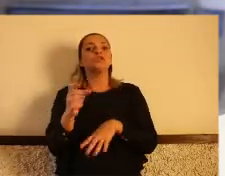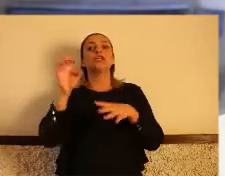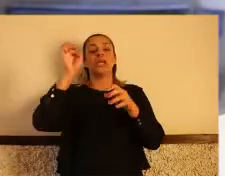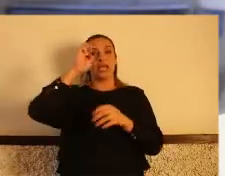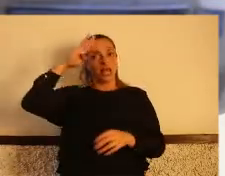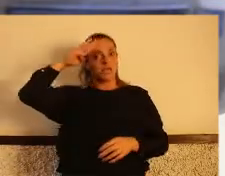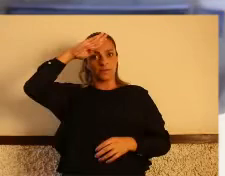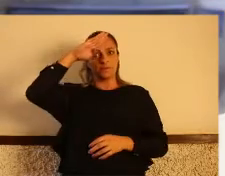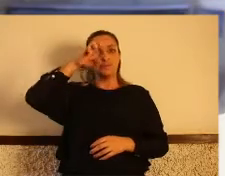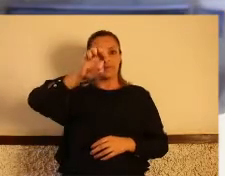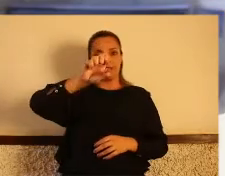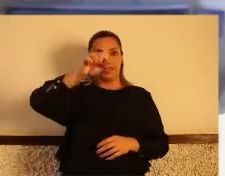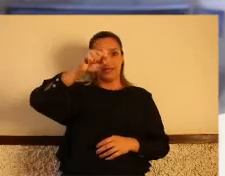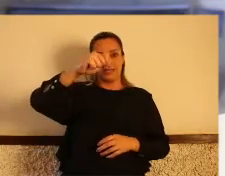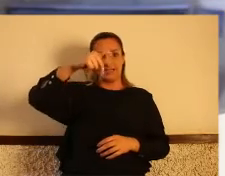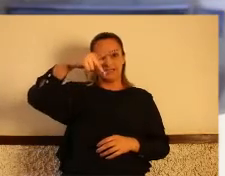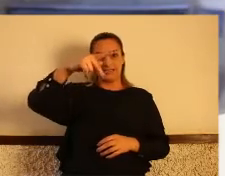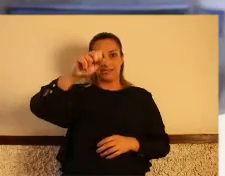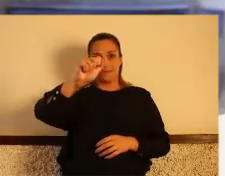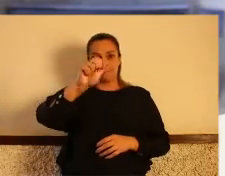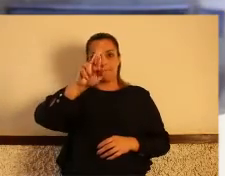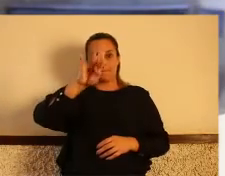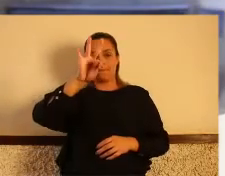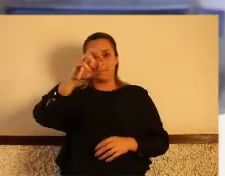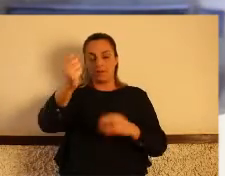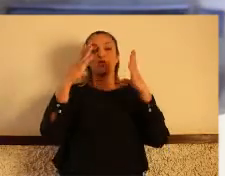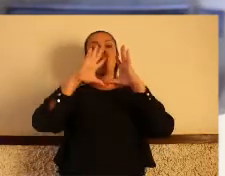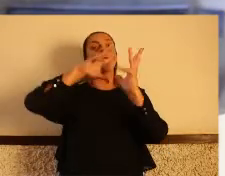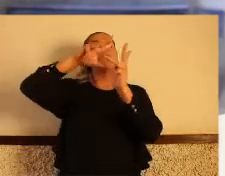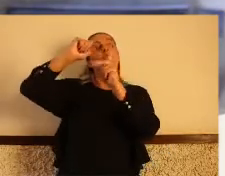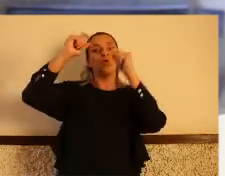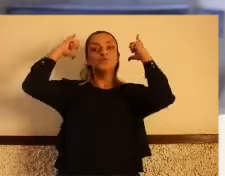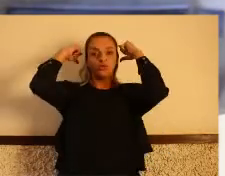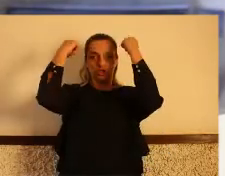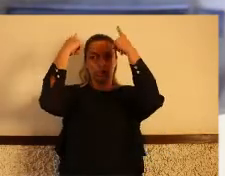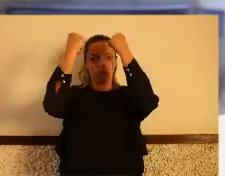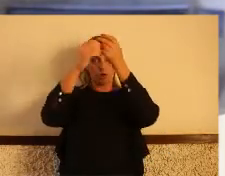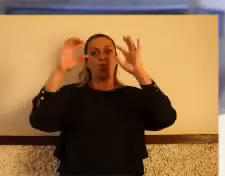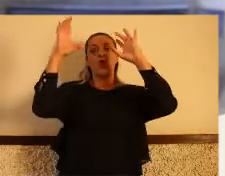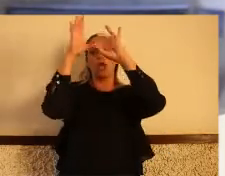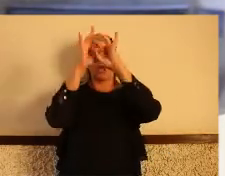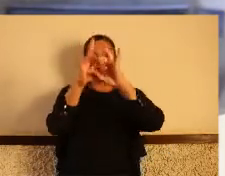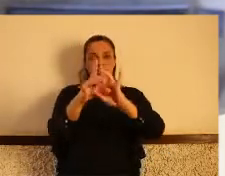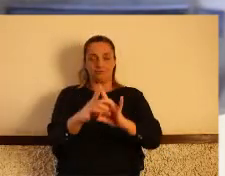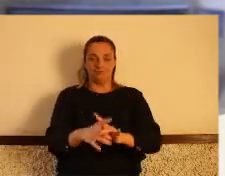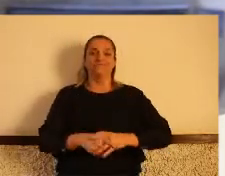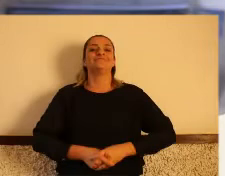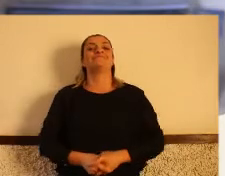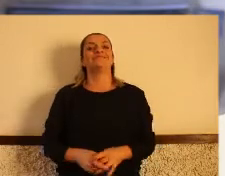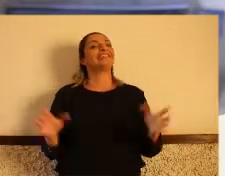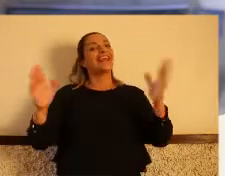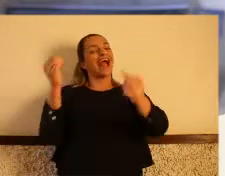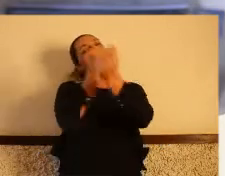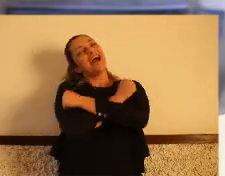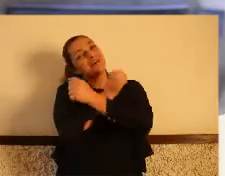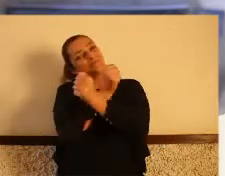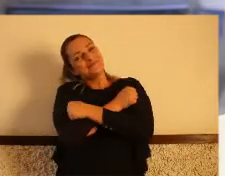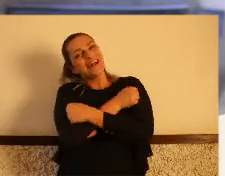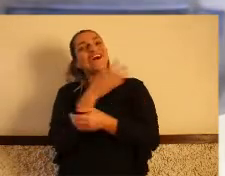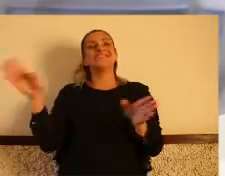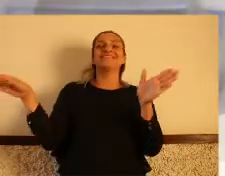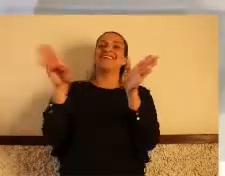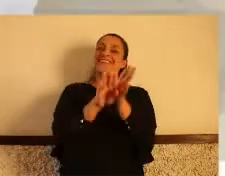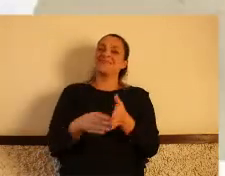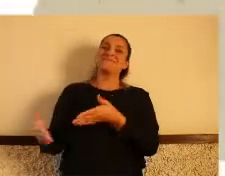Esparta que concedeu aí para o mundo grego uma estrutura oligárquica. Grande abraço, até